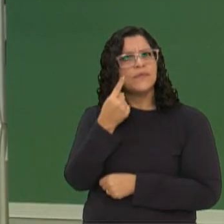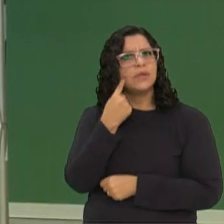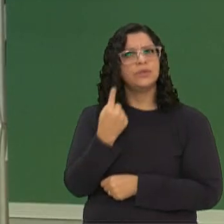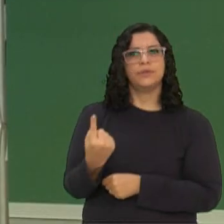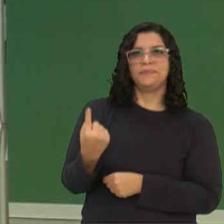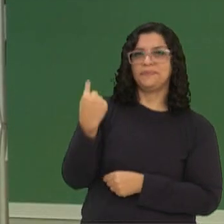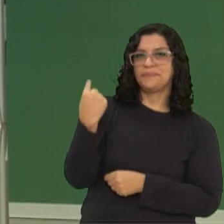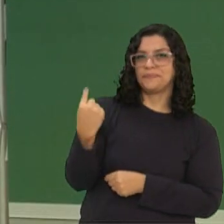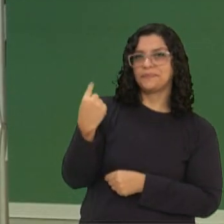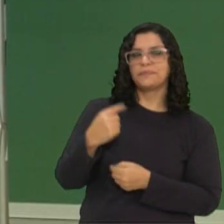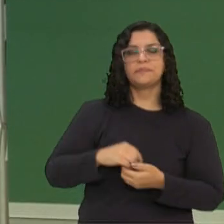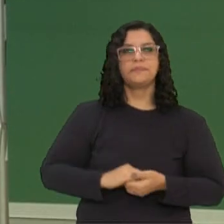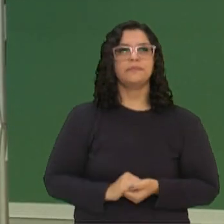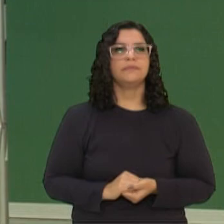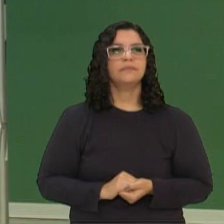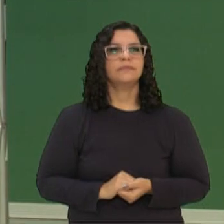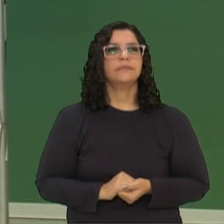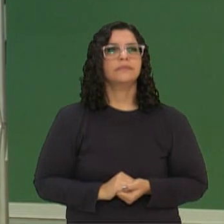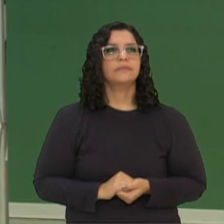pessoal,